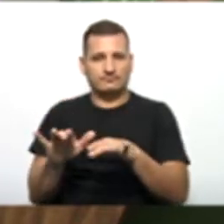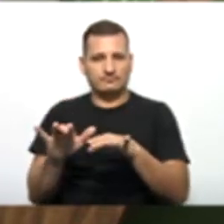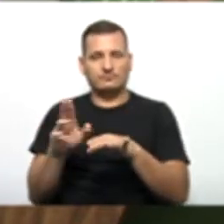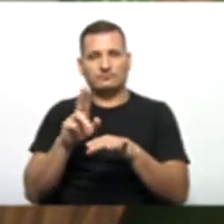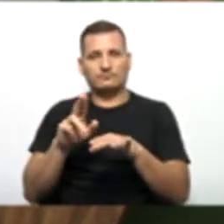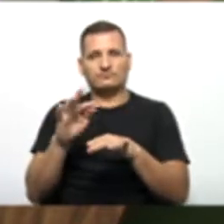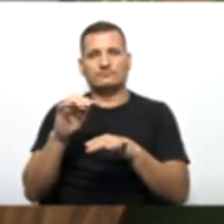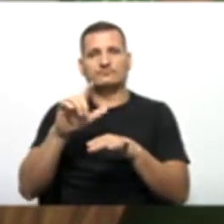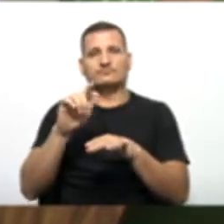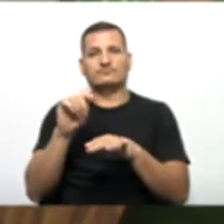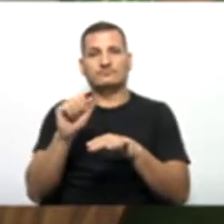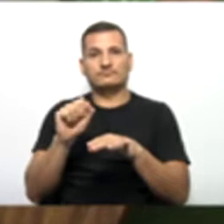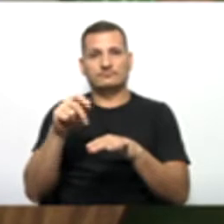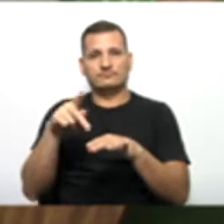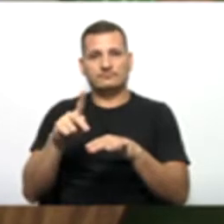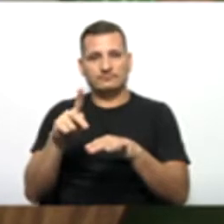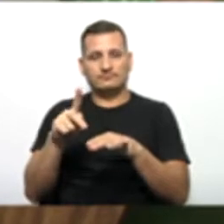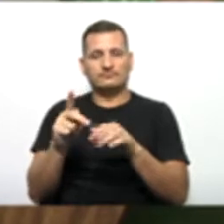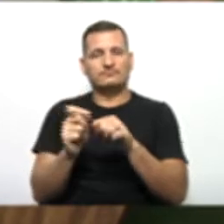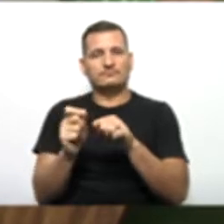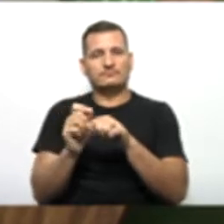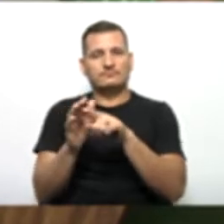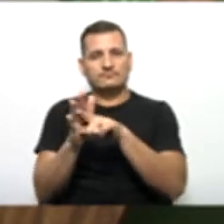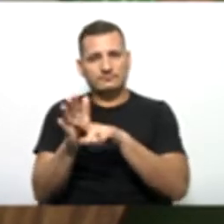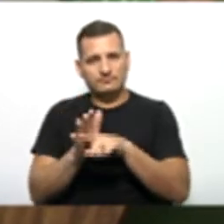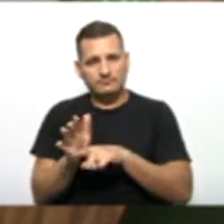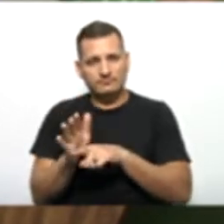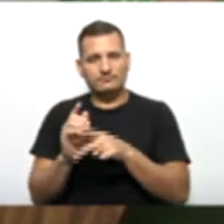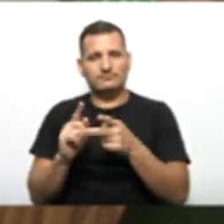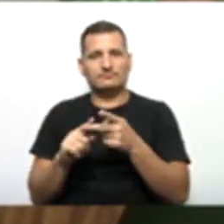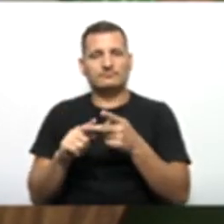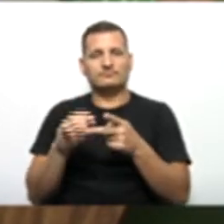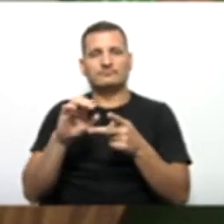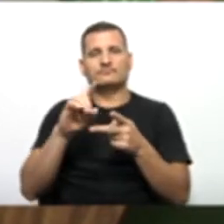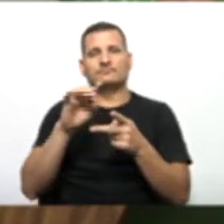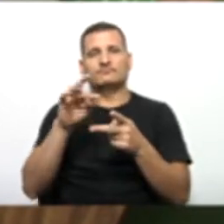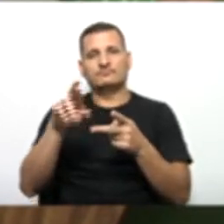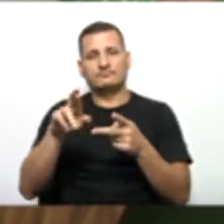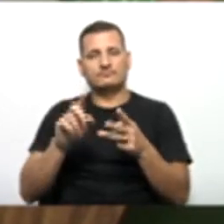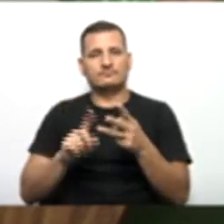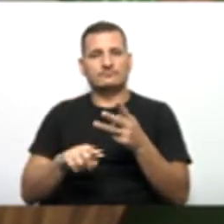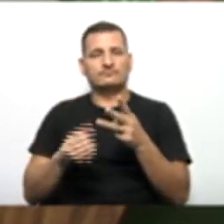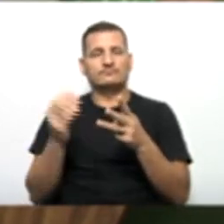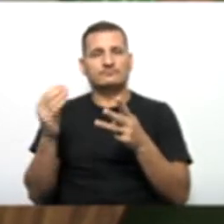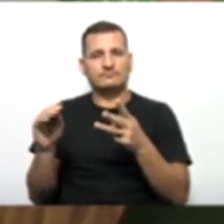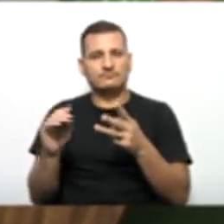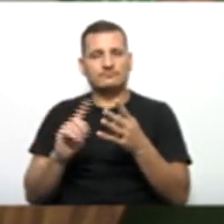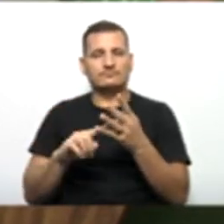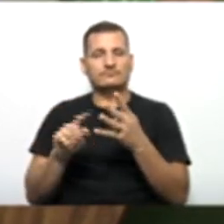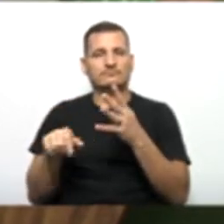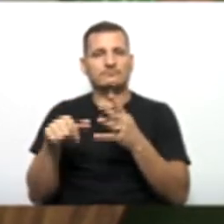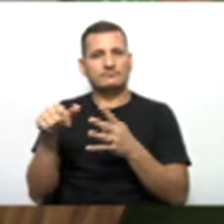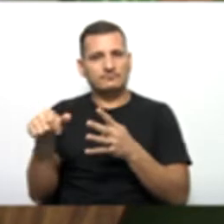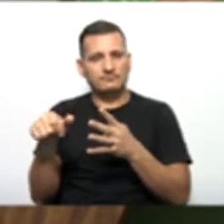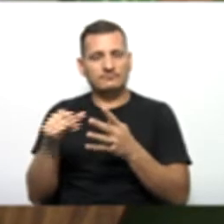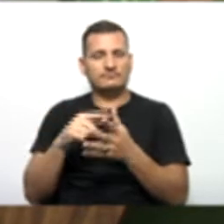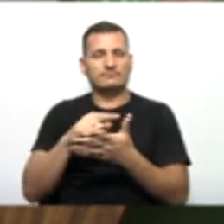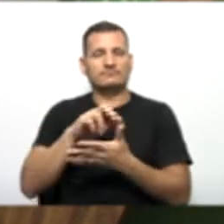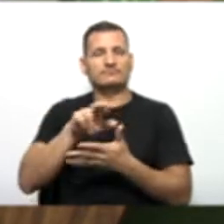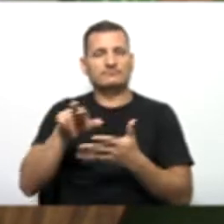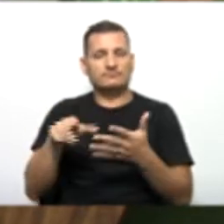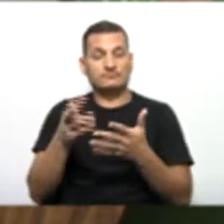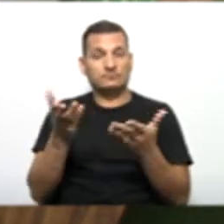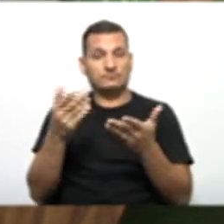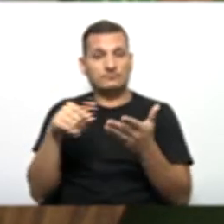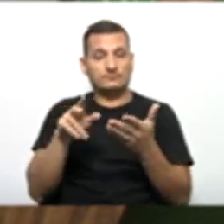vamos fazer consulta editar adicionar atualizar o banco vocês vão ver que